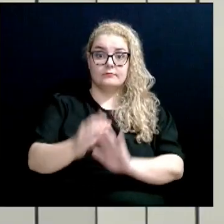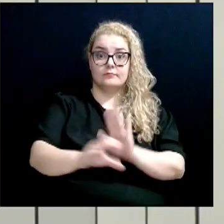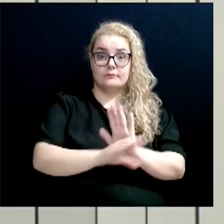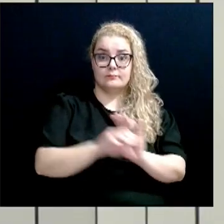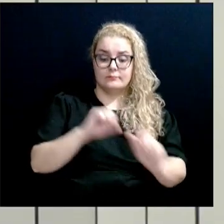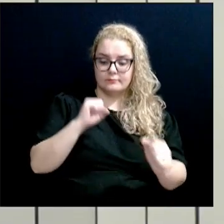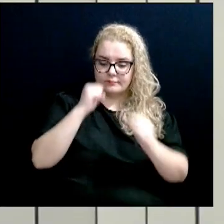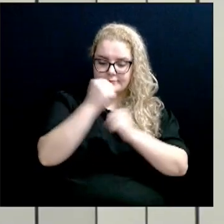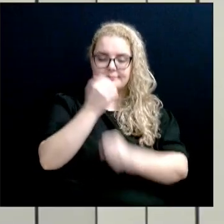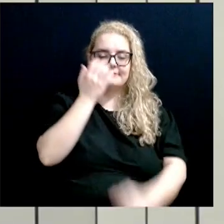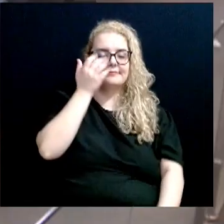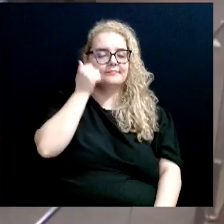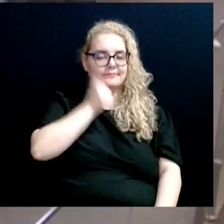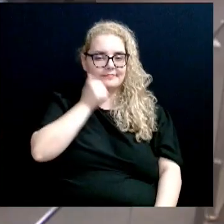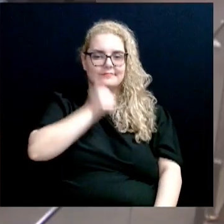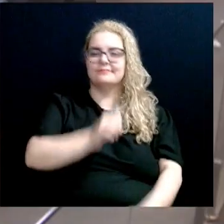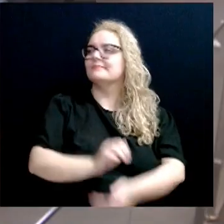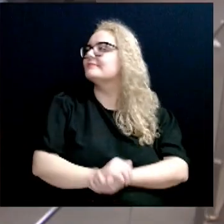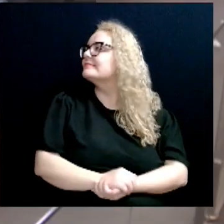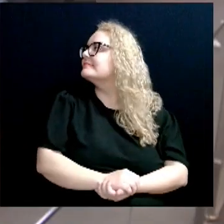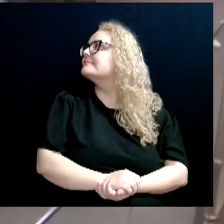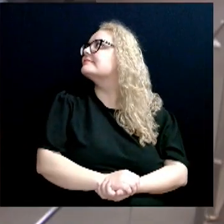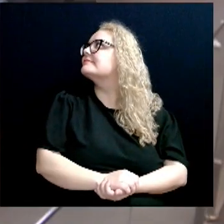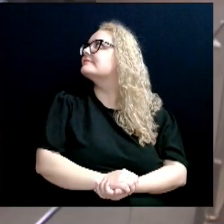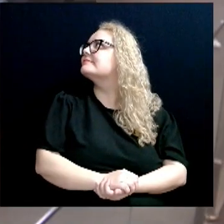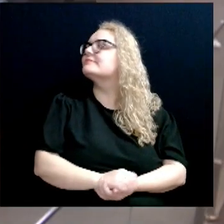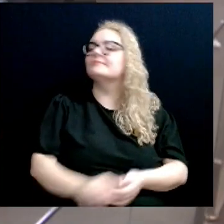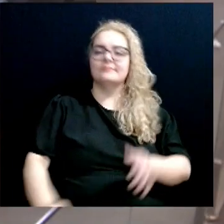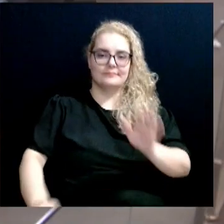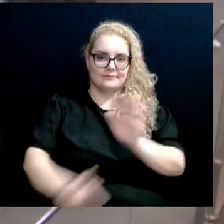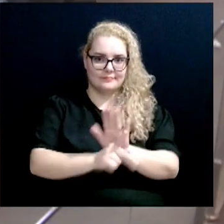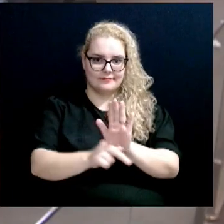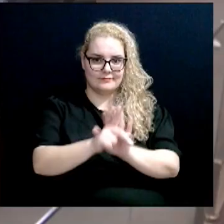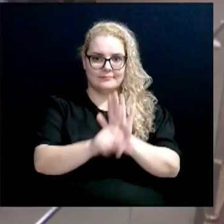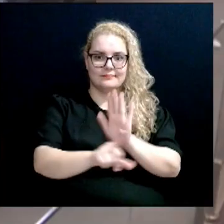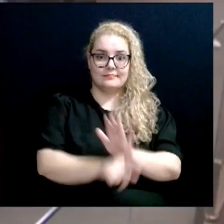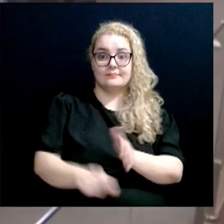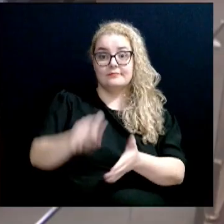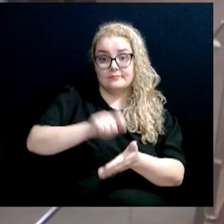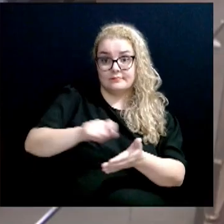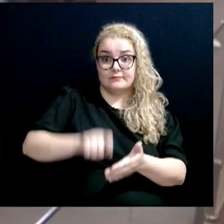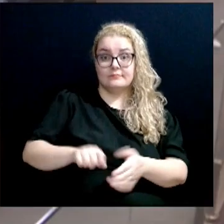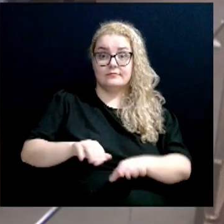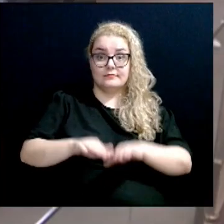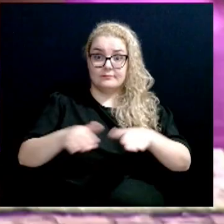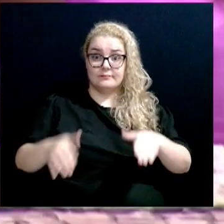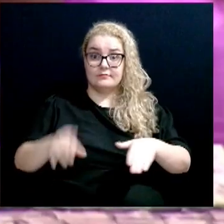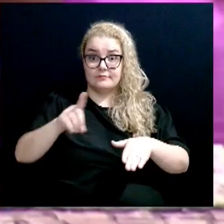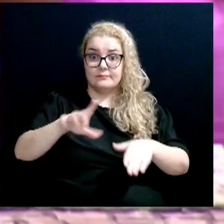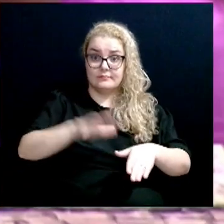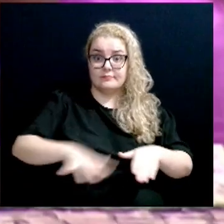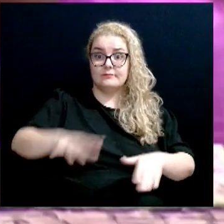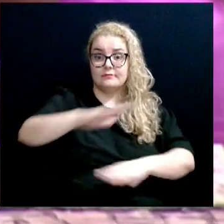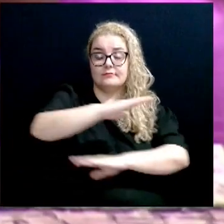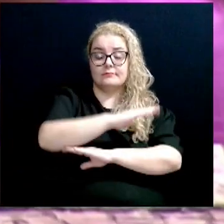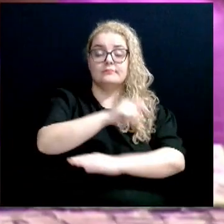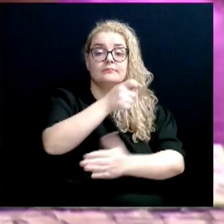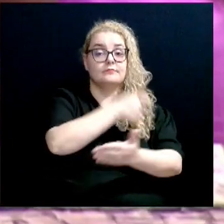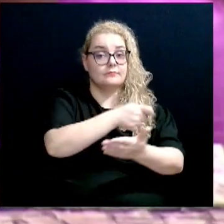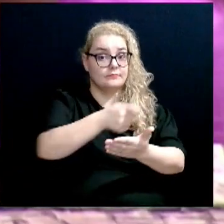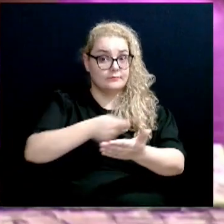Mulheres. O projeto de lei de autoria da mesa diretora da Câmara, assinado por todos os